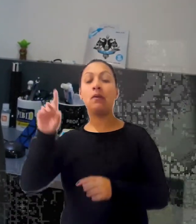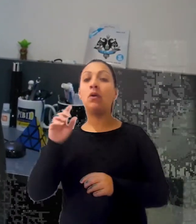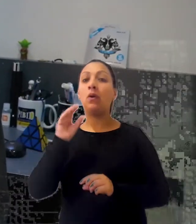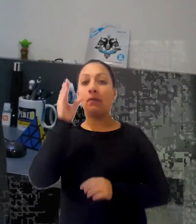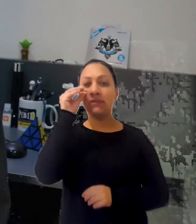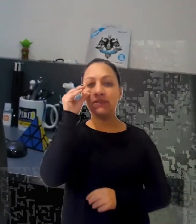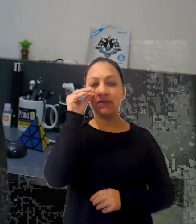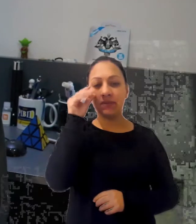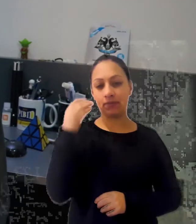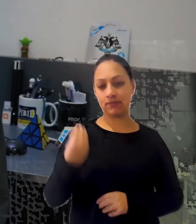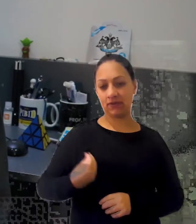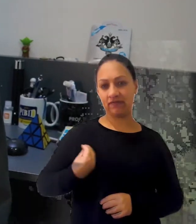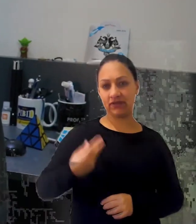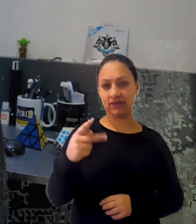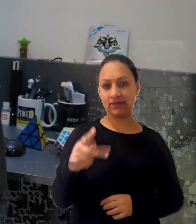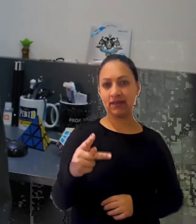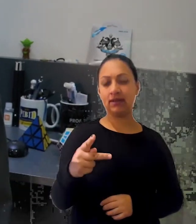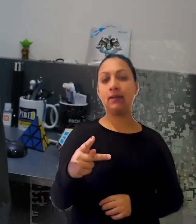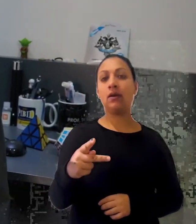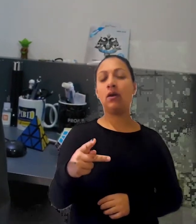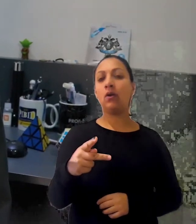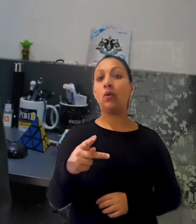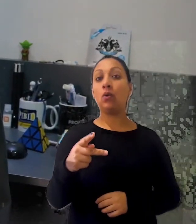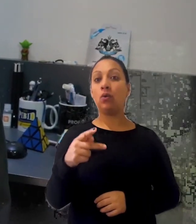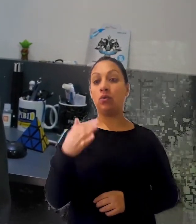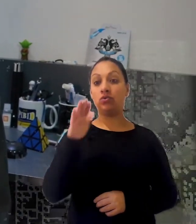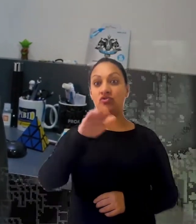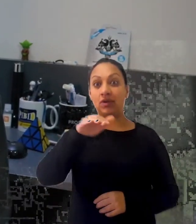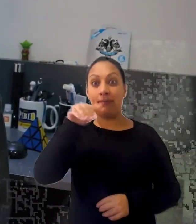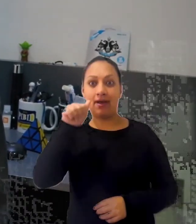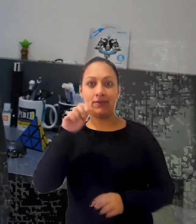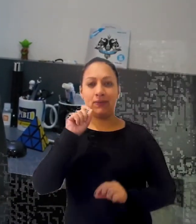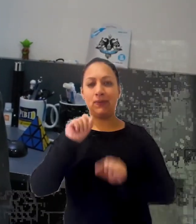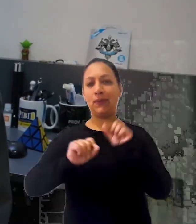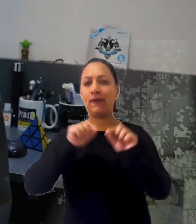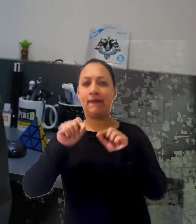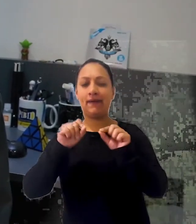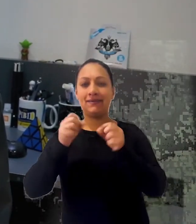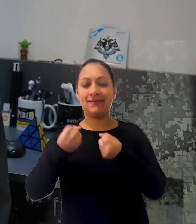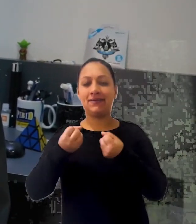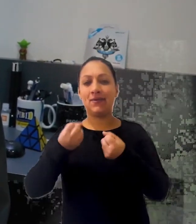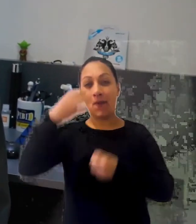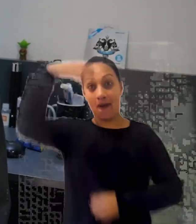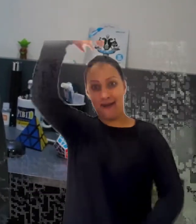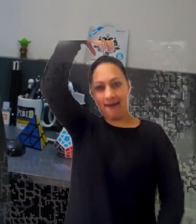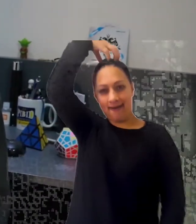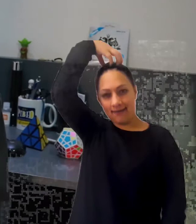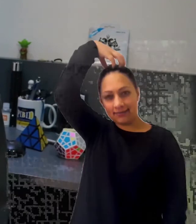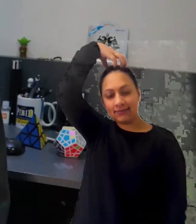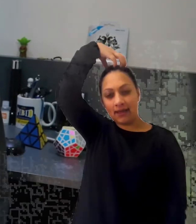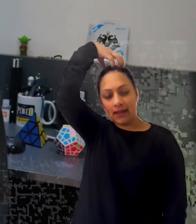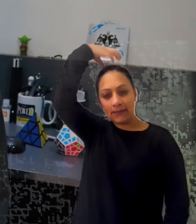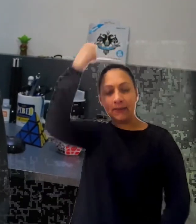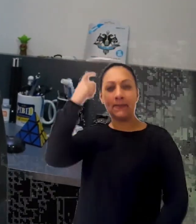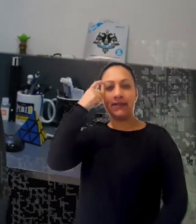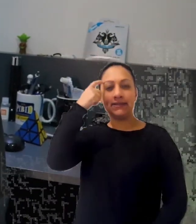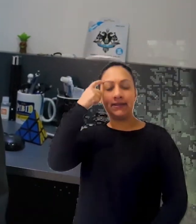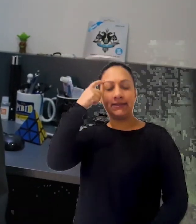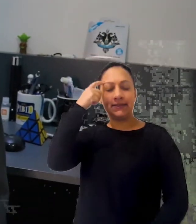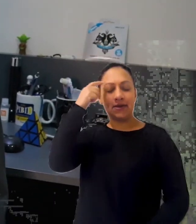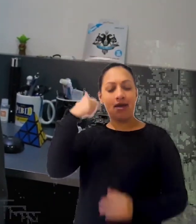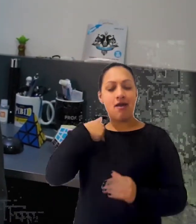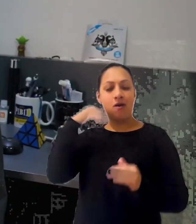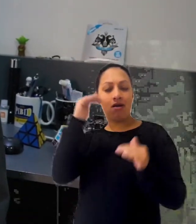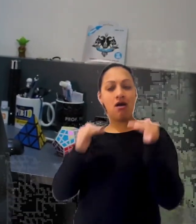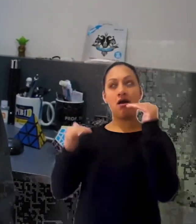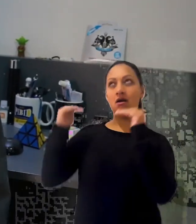vemos o seguinte em Davi. Davi nunca deixou que esse chamado, que esse reinado passasse e atravessasse sua mente,